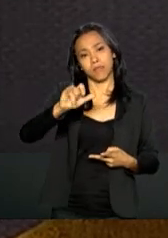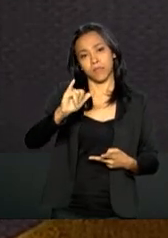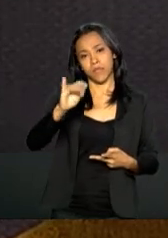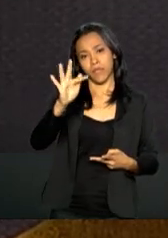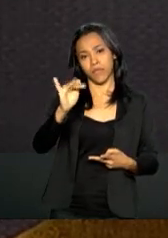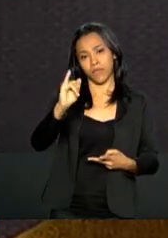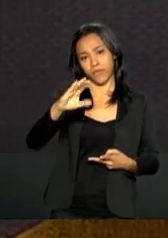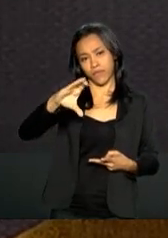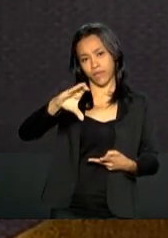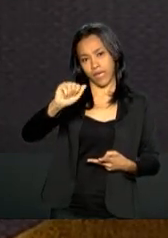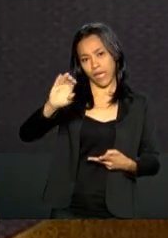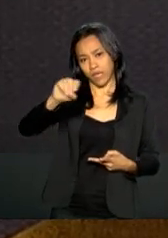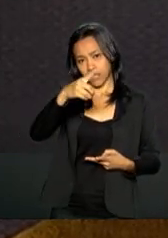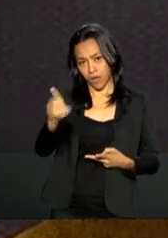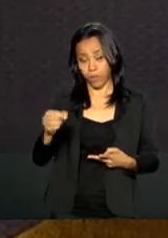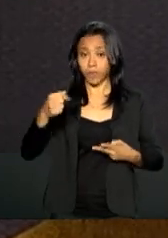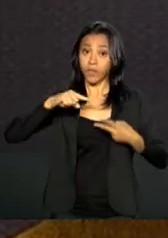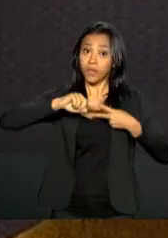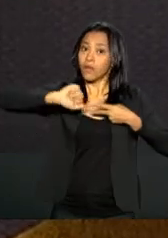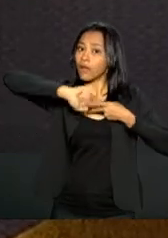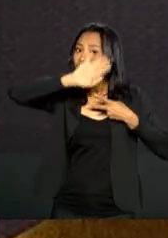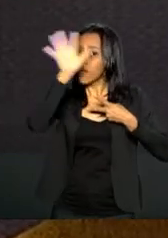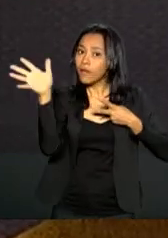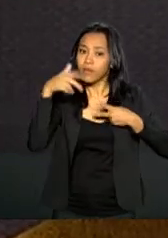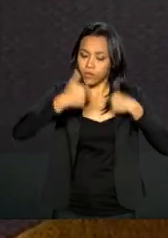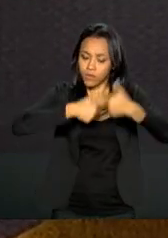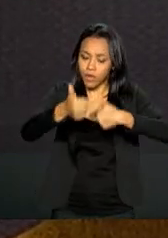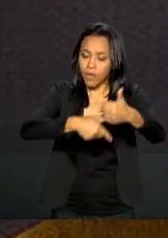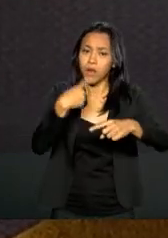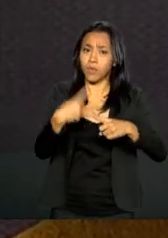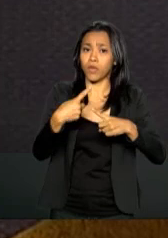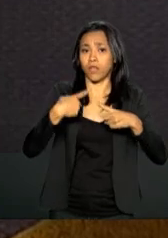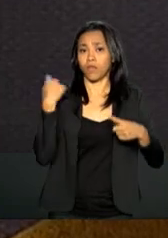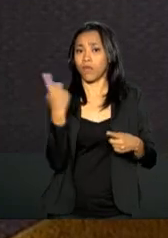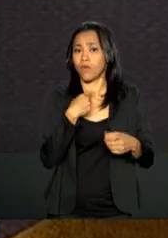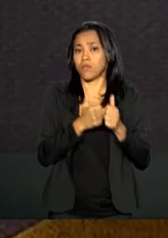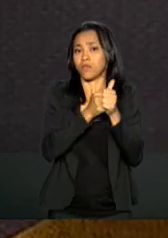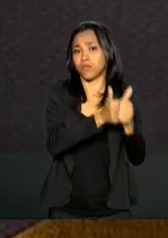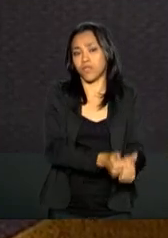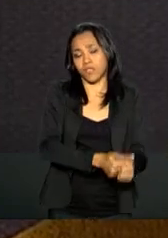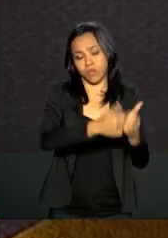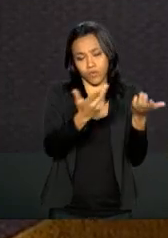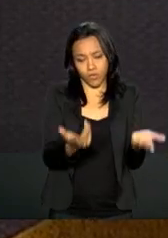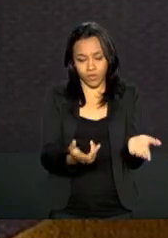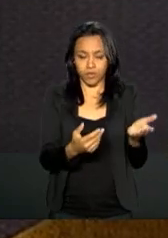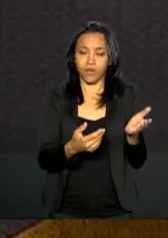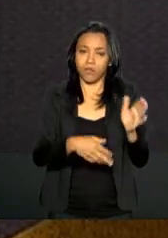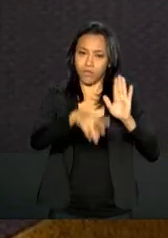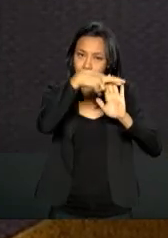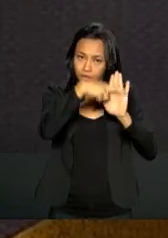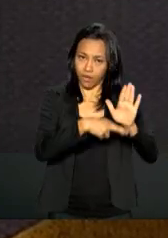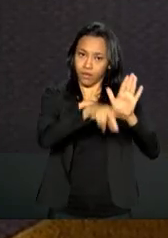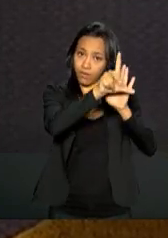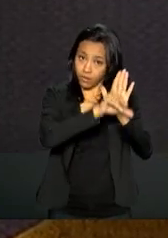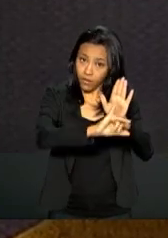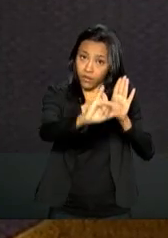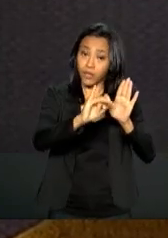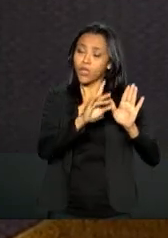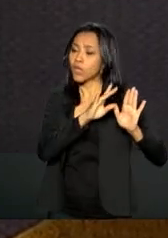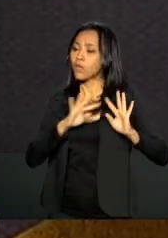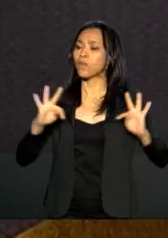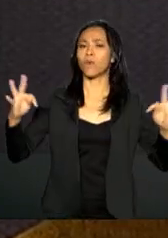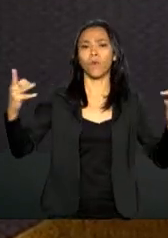transparência porque estamos cumprindo o preceito constitucional que estabelece que todos têm direito a